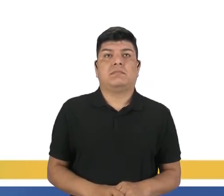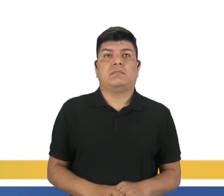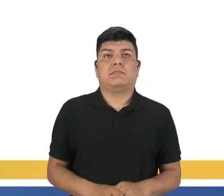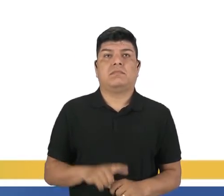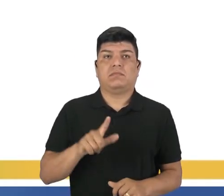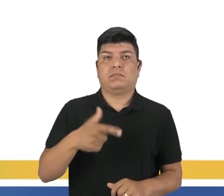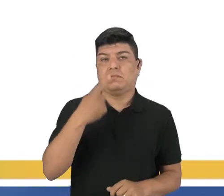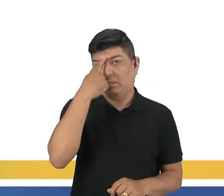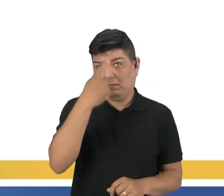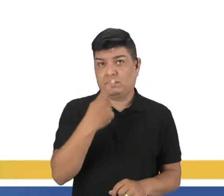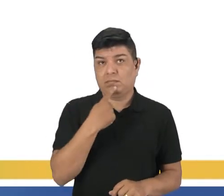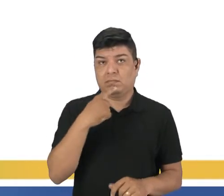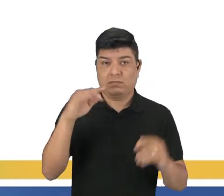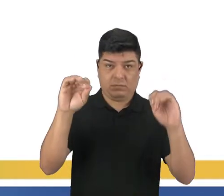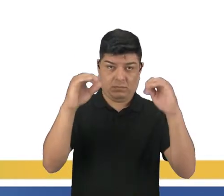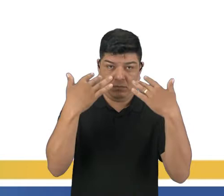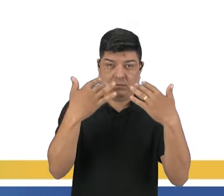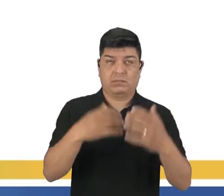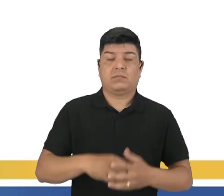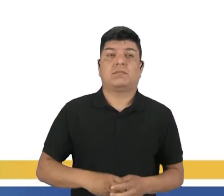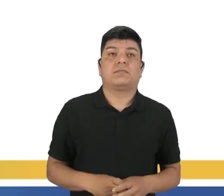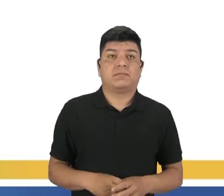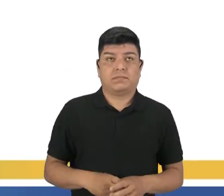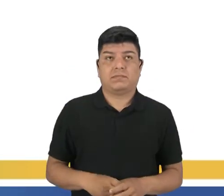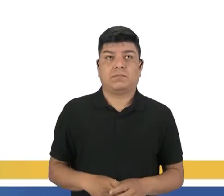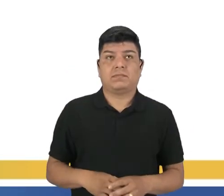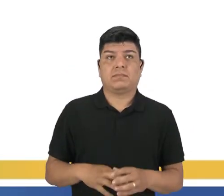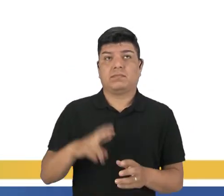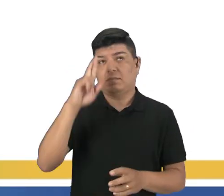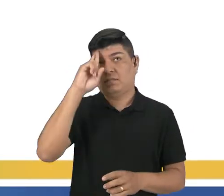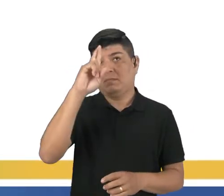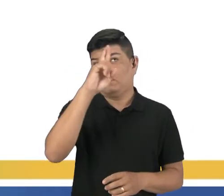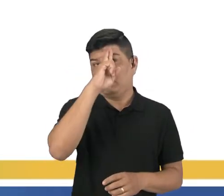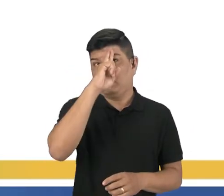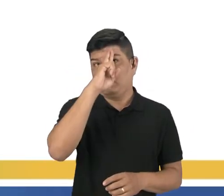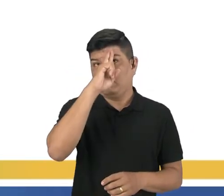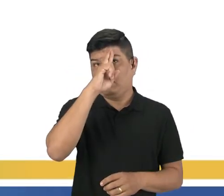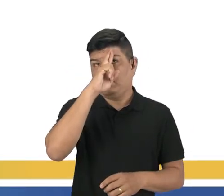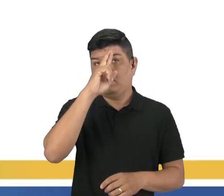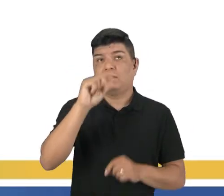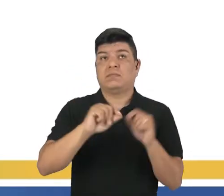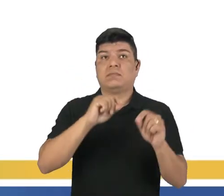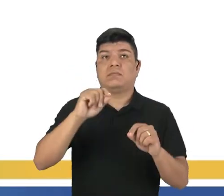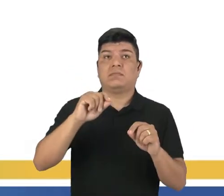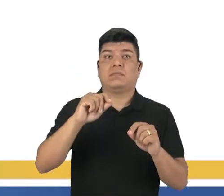E aí, nessa outra imagem, acompanhe comigo, essa época histórica aí,